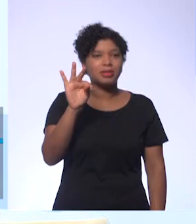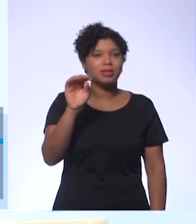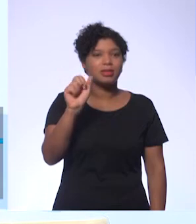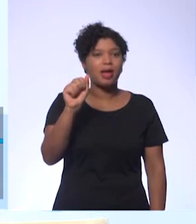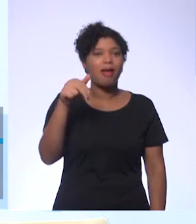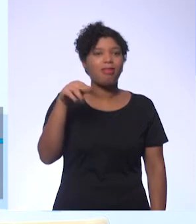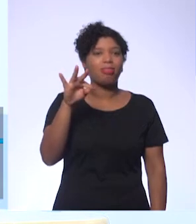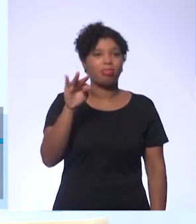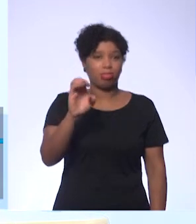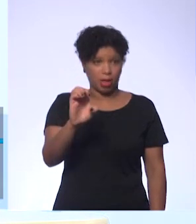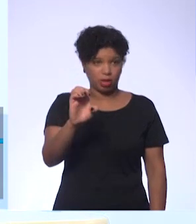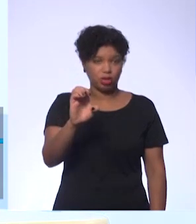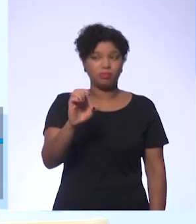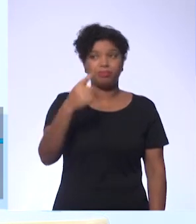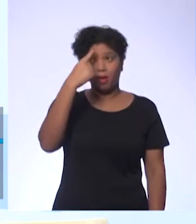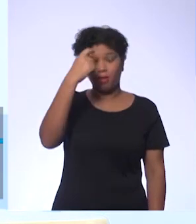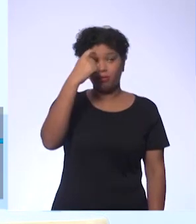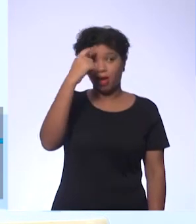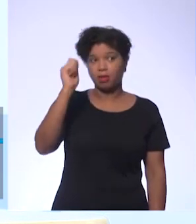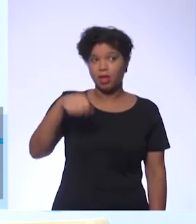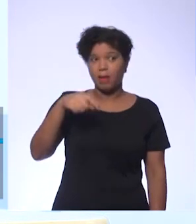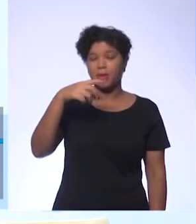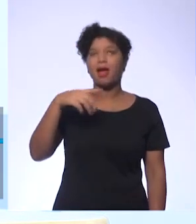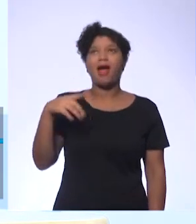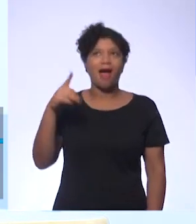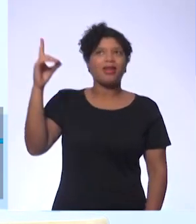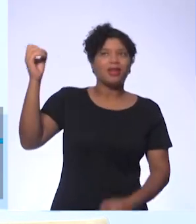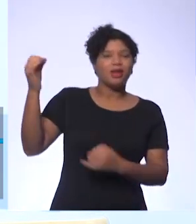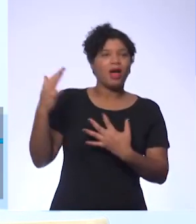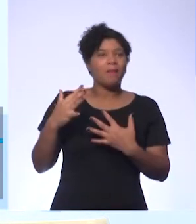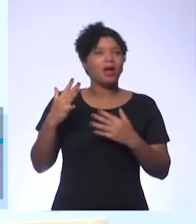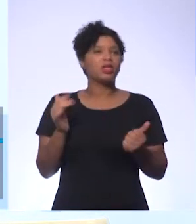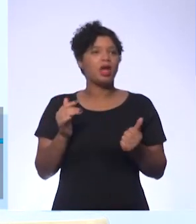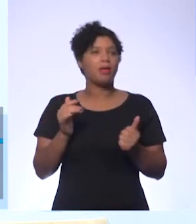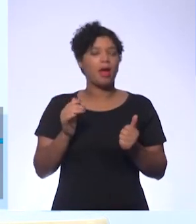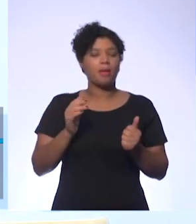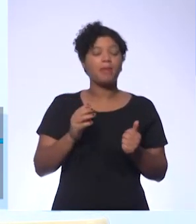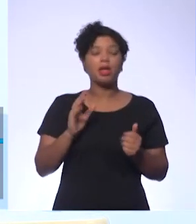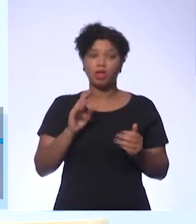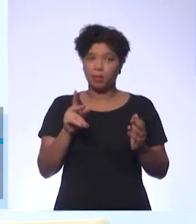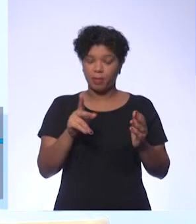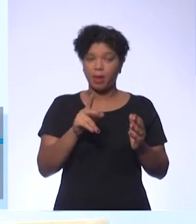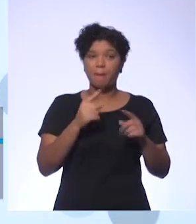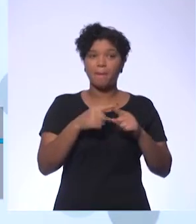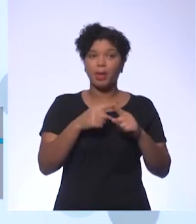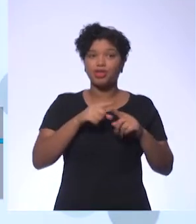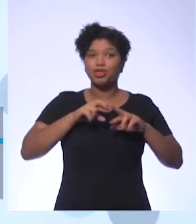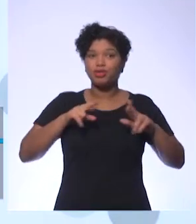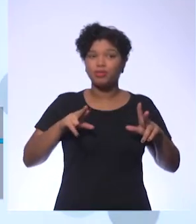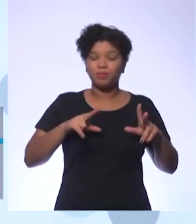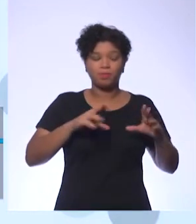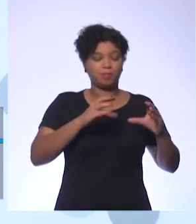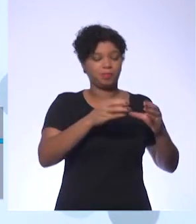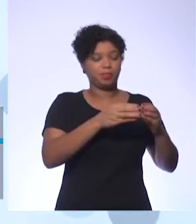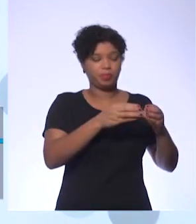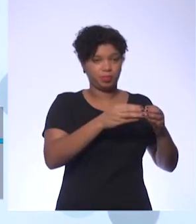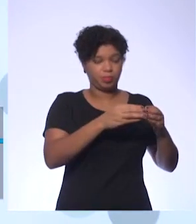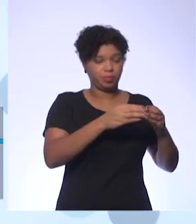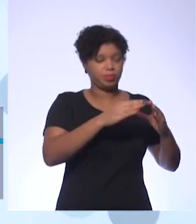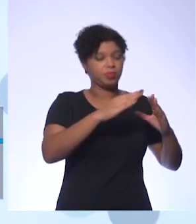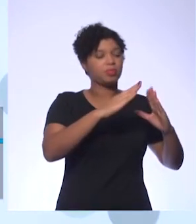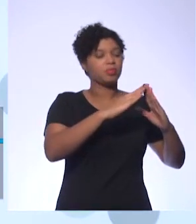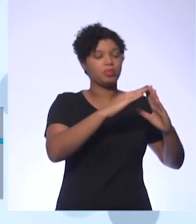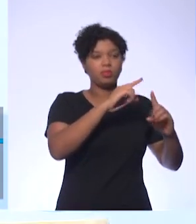lógica do cristianismo, fez com que houvesse uma divisão. Dentro de uma perspectiva da cultura, da moral, a religião católica